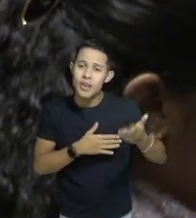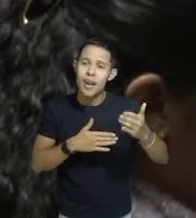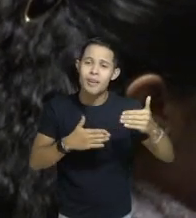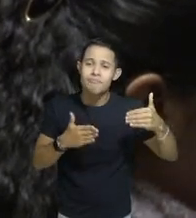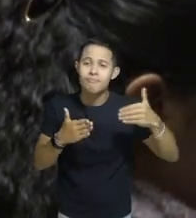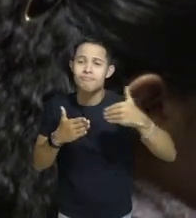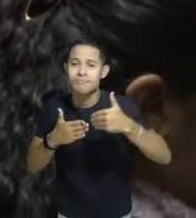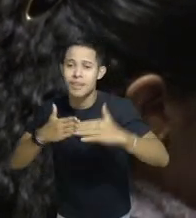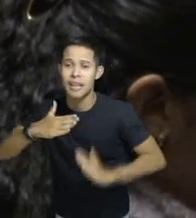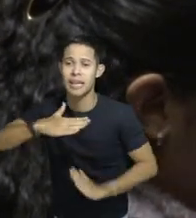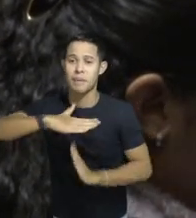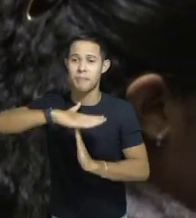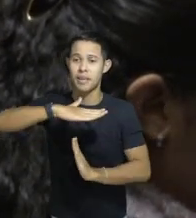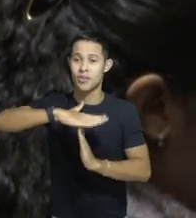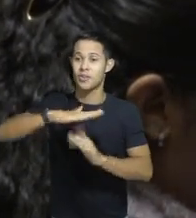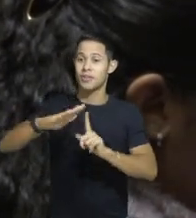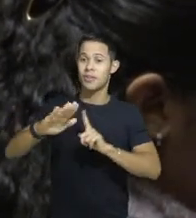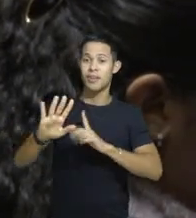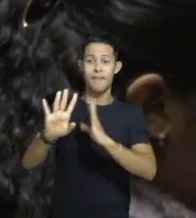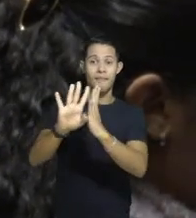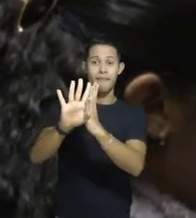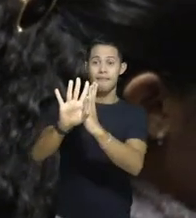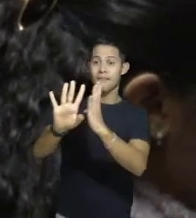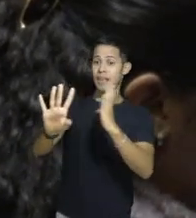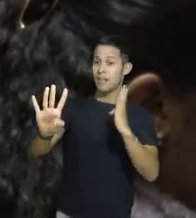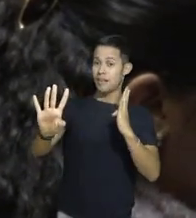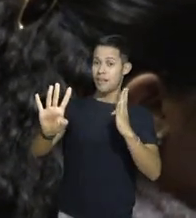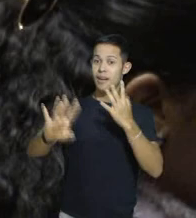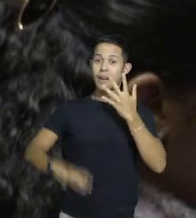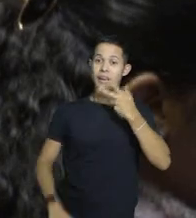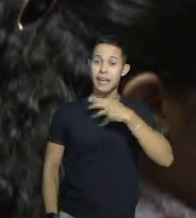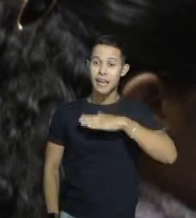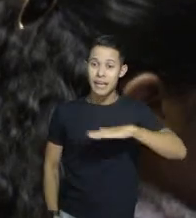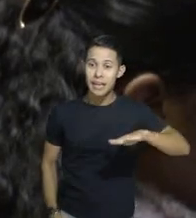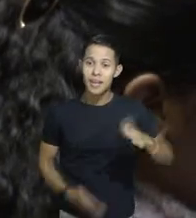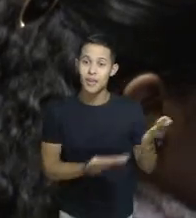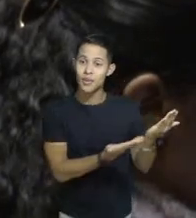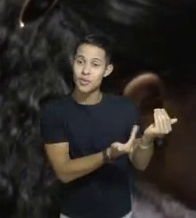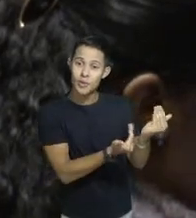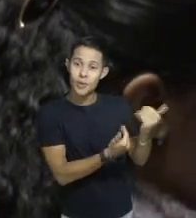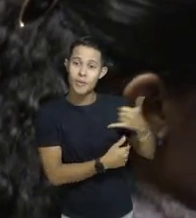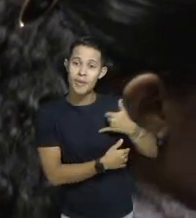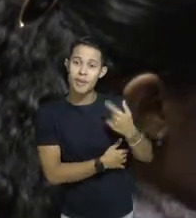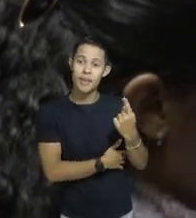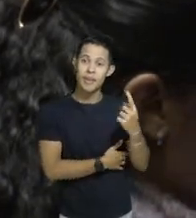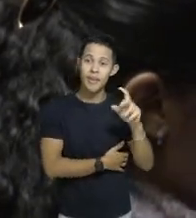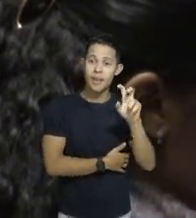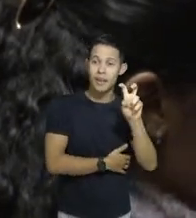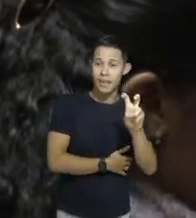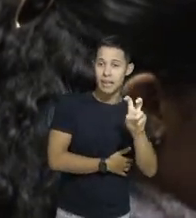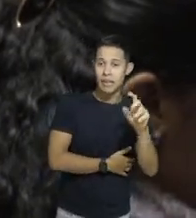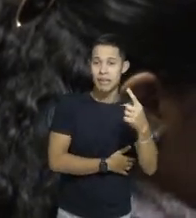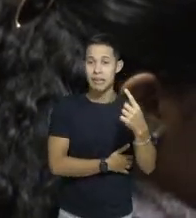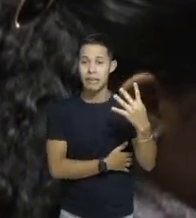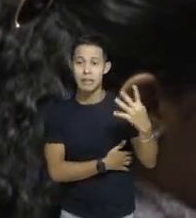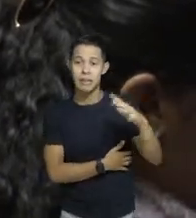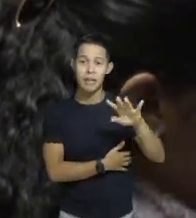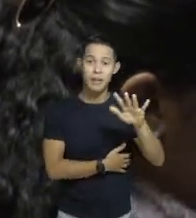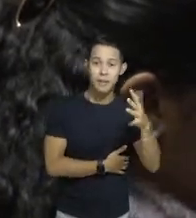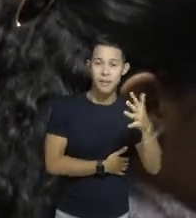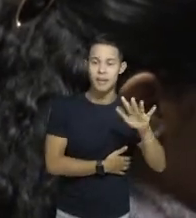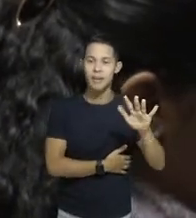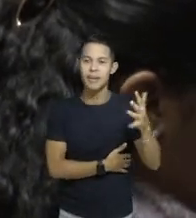de ter fila de crianças, adolescentes com 14, 15 anos, e a gente não conseguir